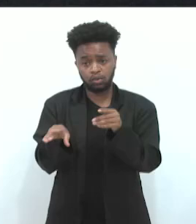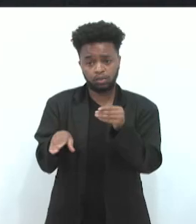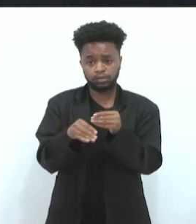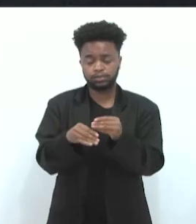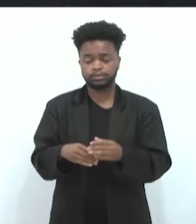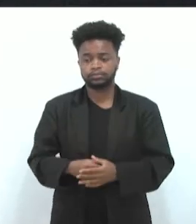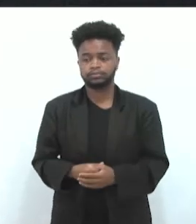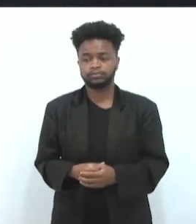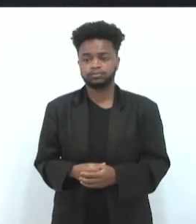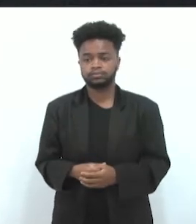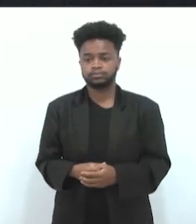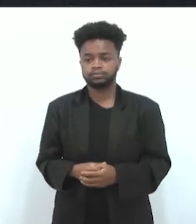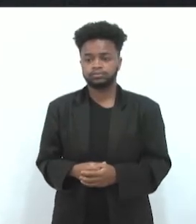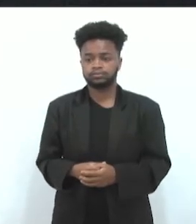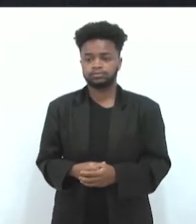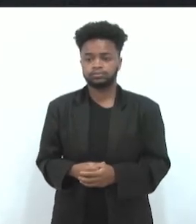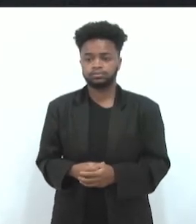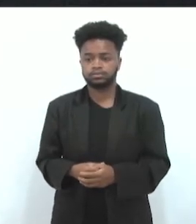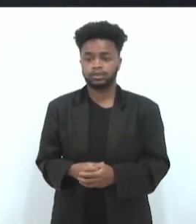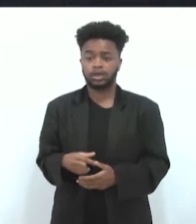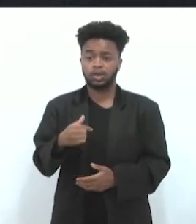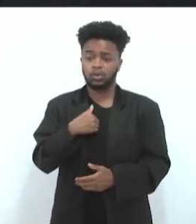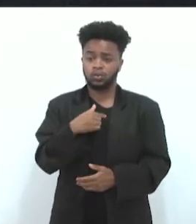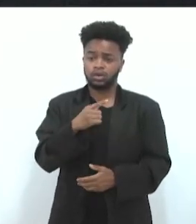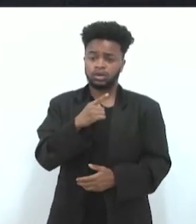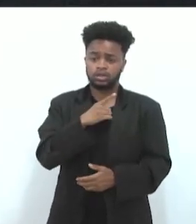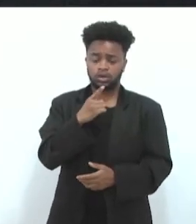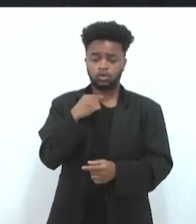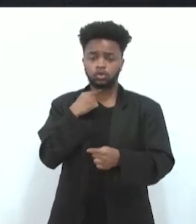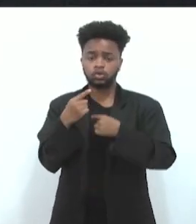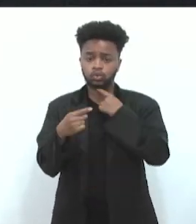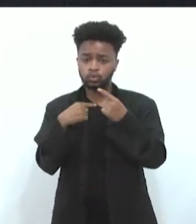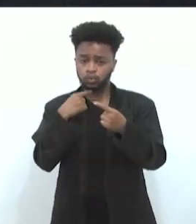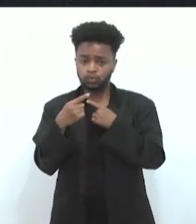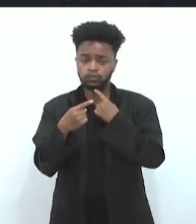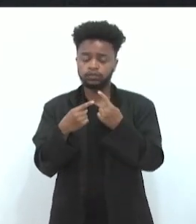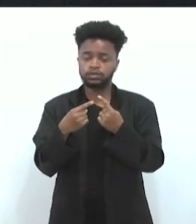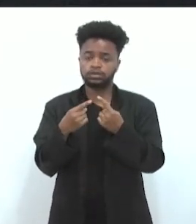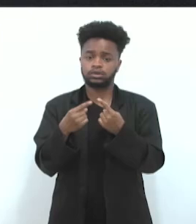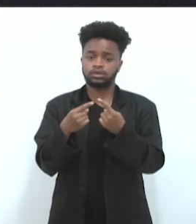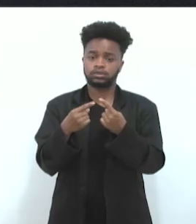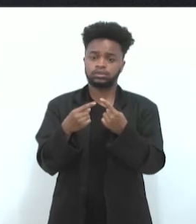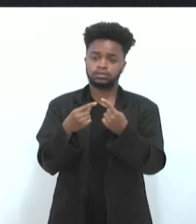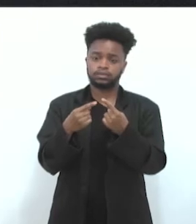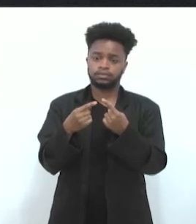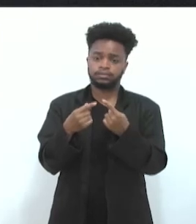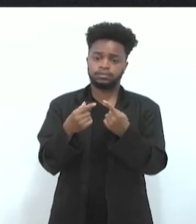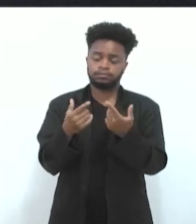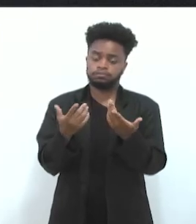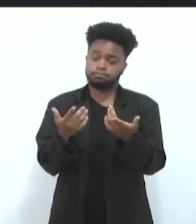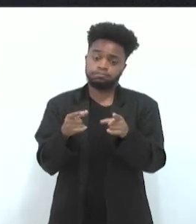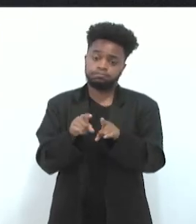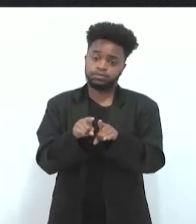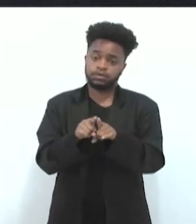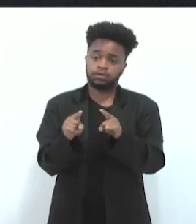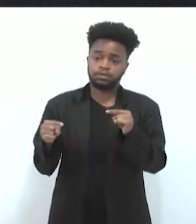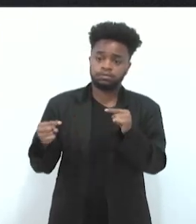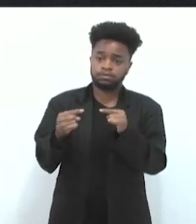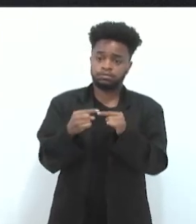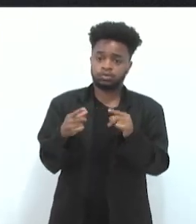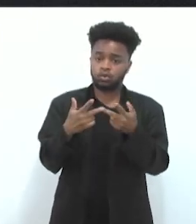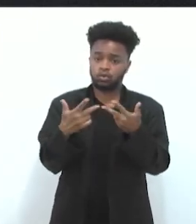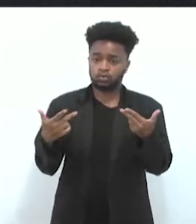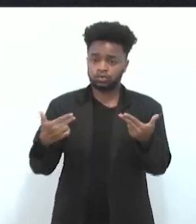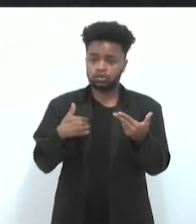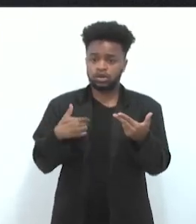Presidente, eu particularmente tenho algumas dúvidas, em especial, né, até baseada naquilo que ouvi,